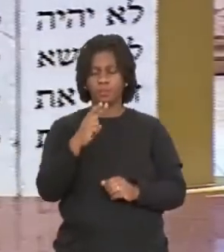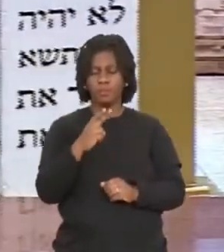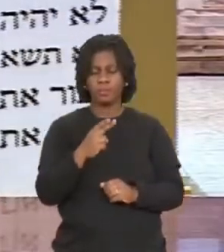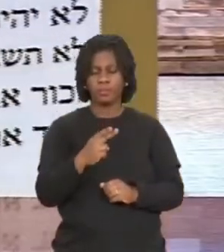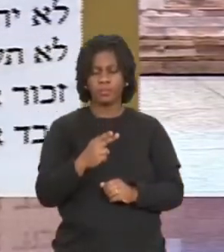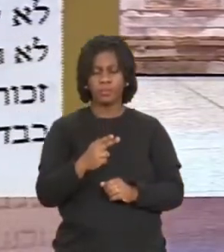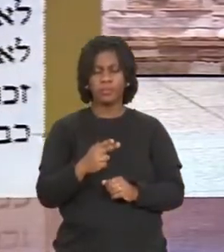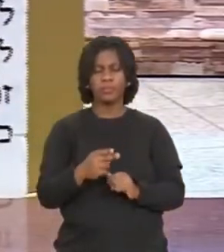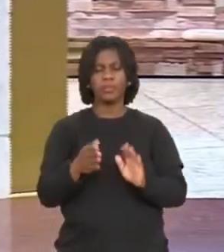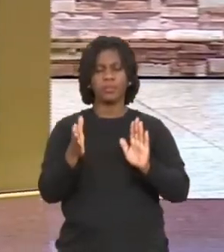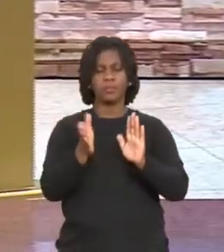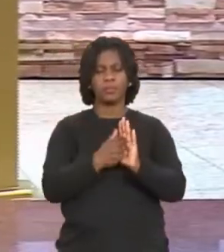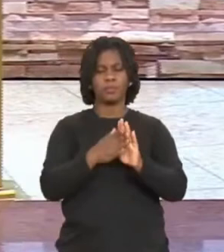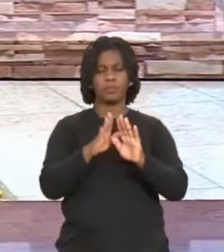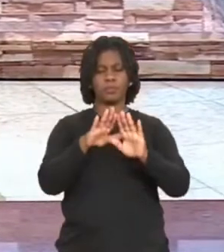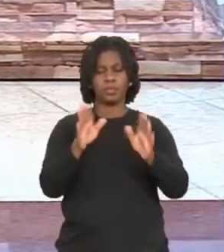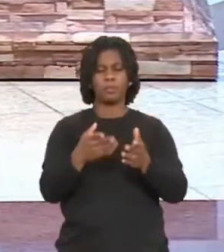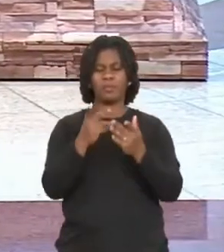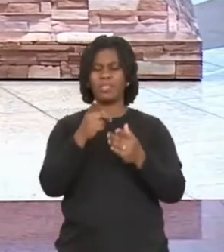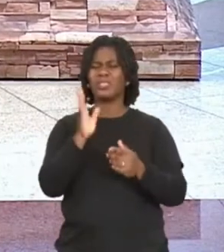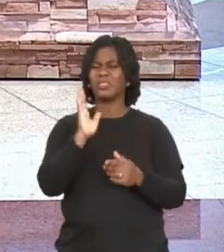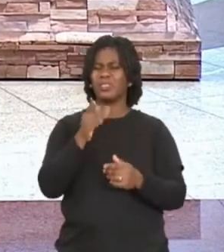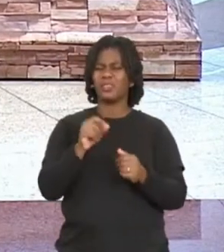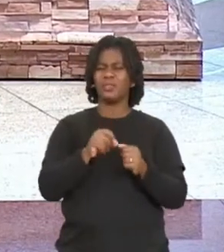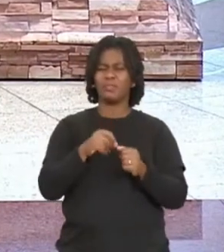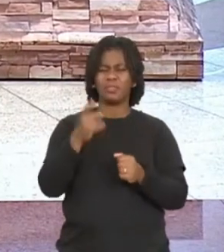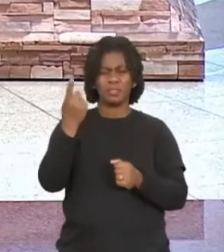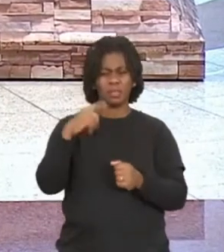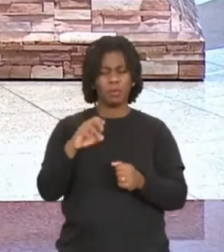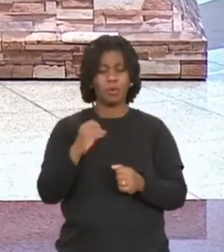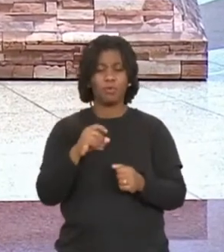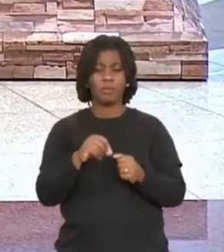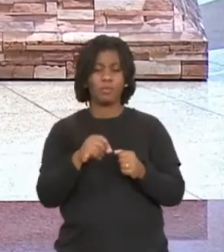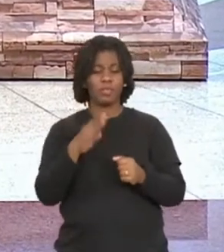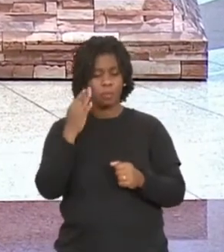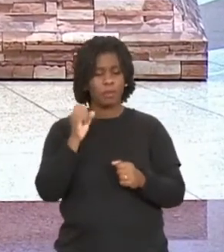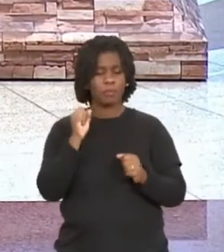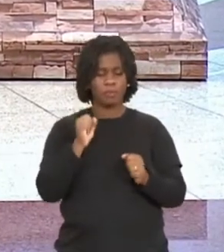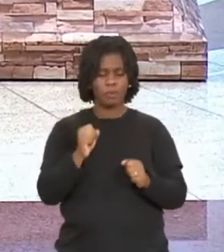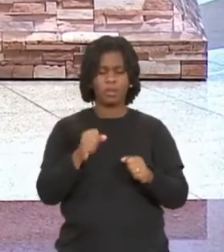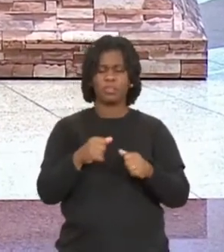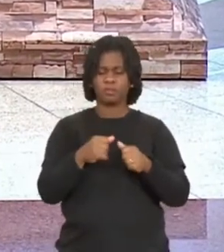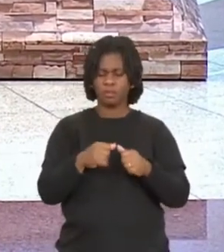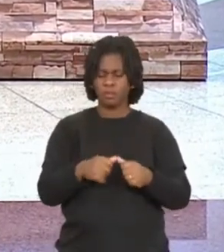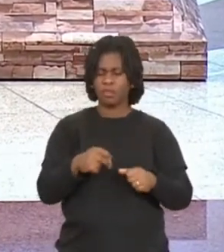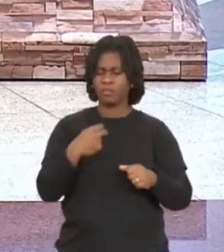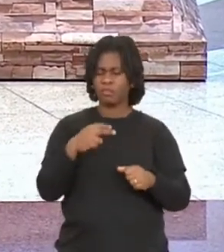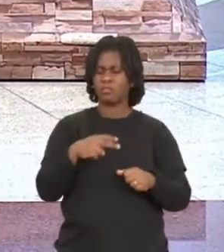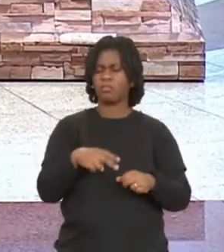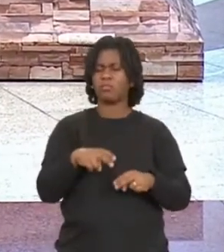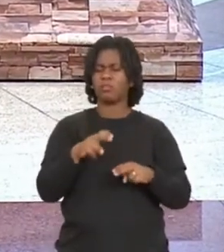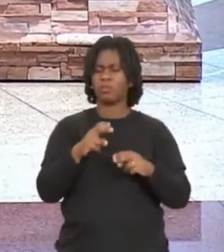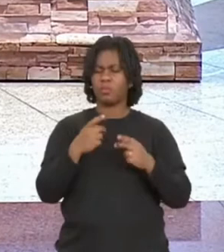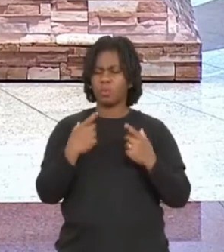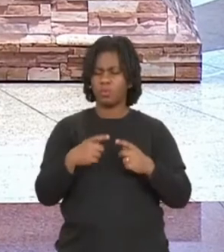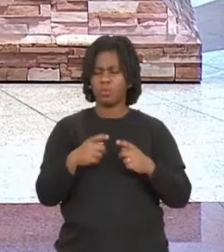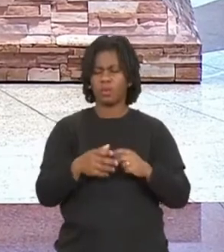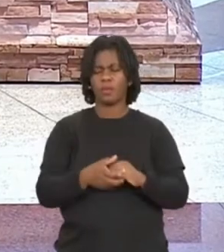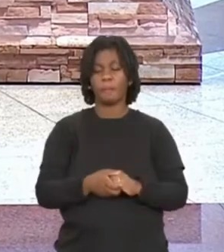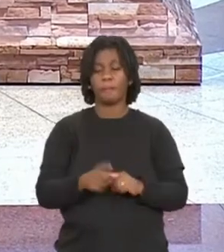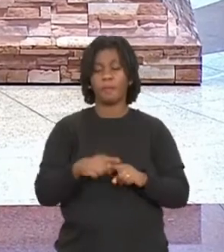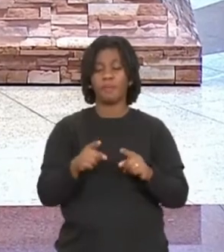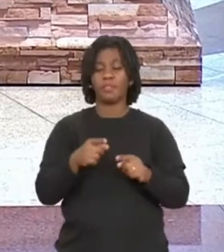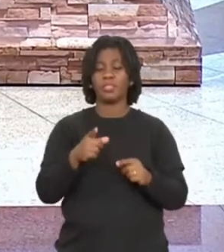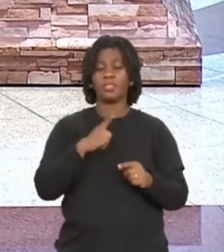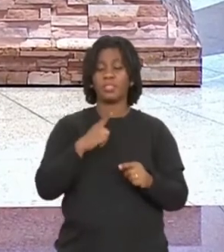na mão. Você que já cumpriu essa semana, você que vai cumprir amanhã, você pode ficar no seu lugar. Mas você que está